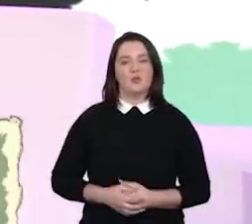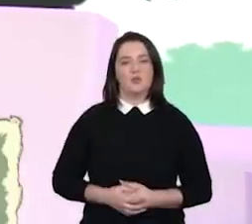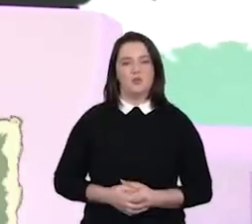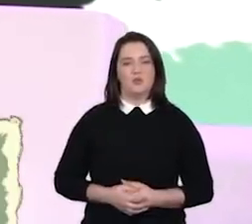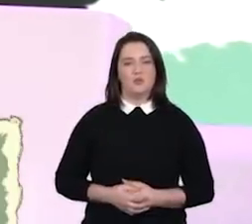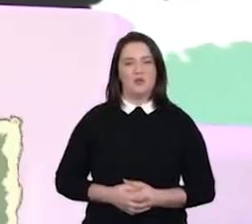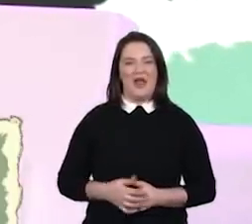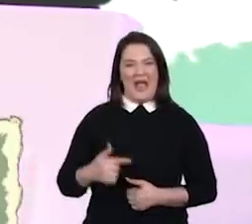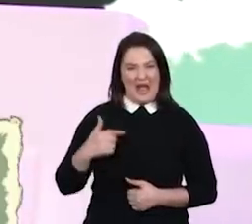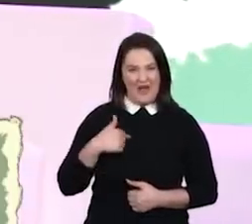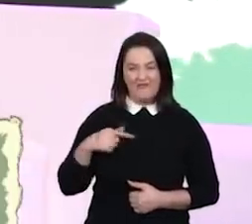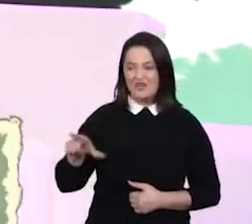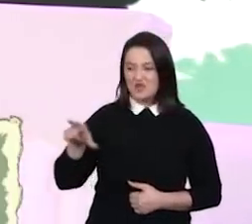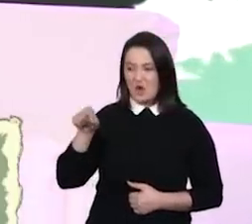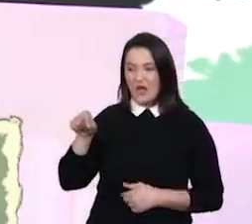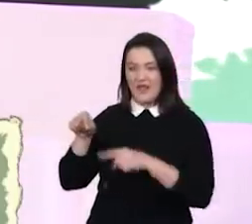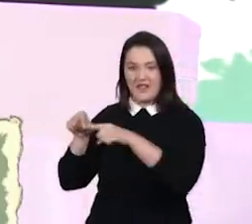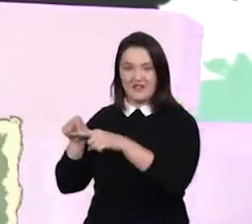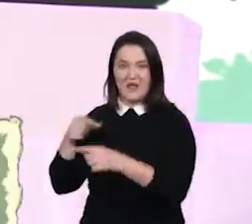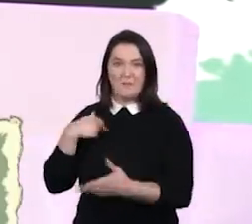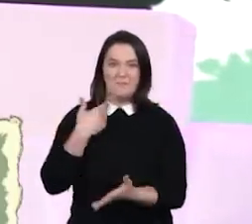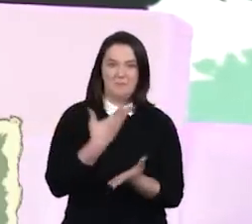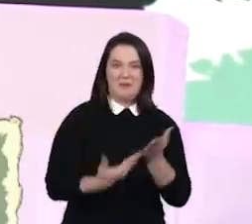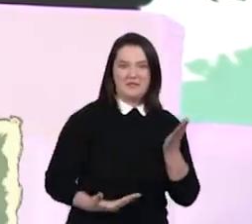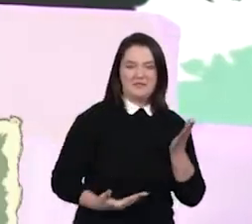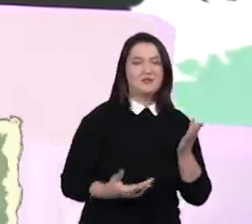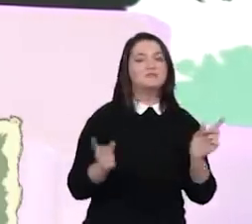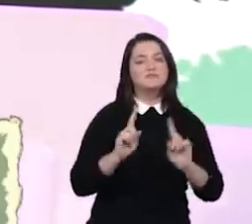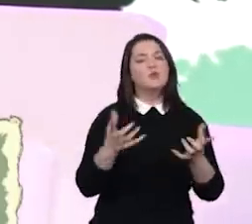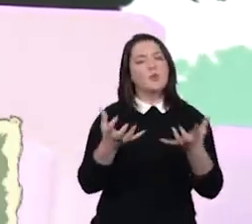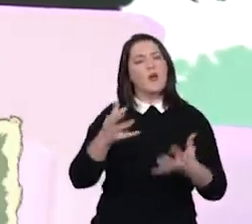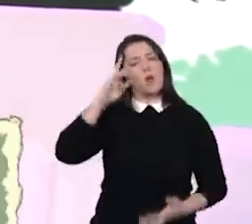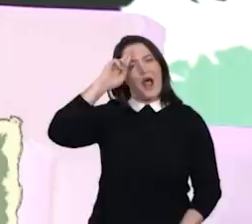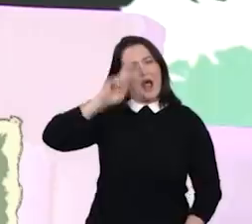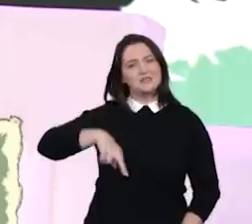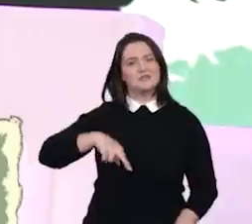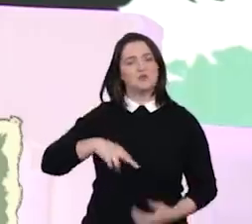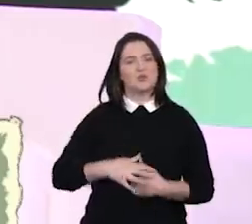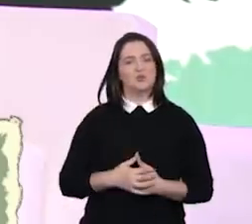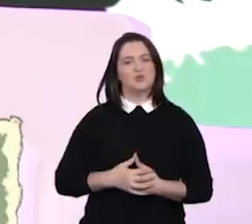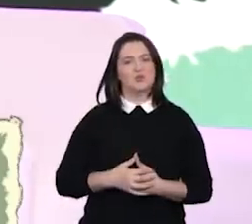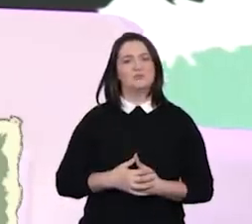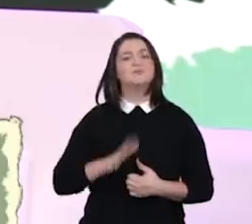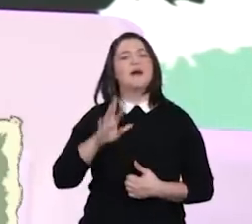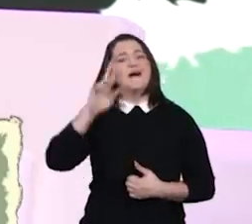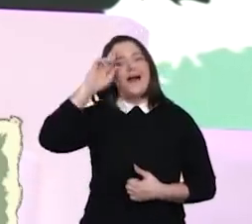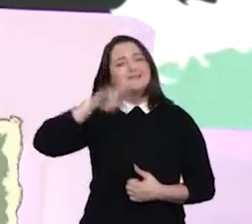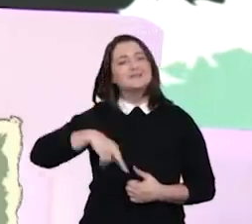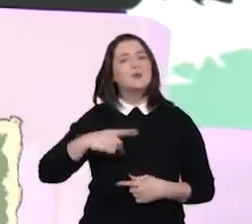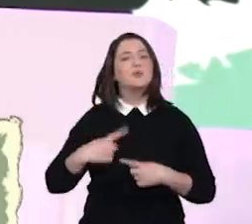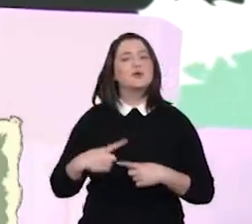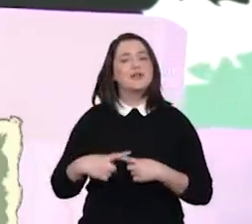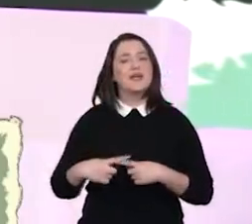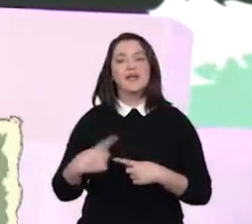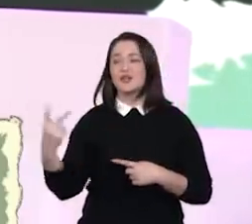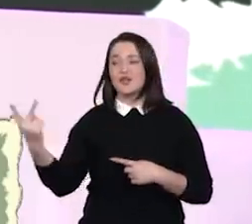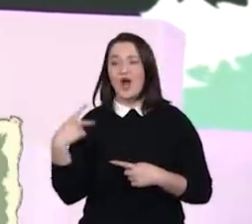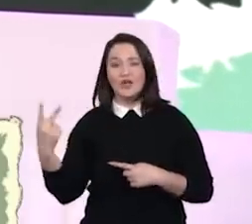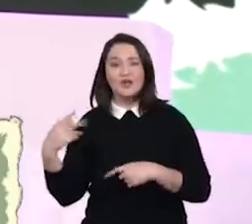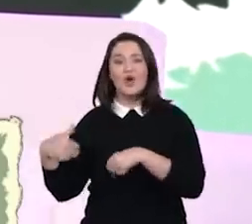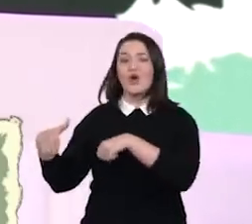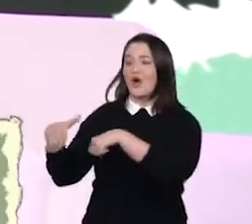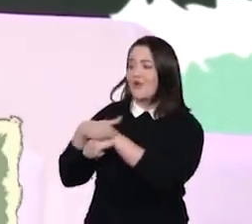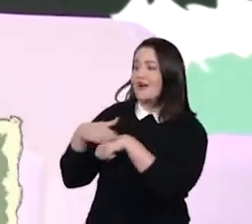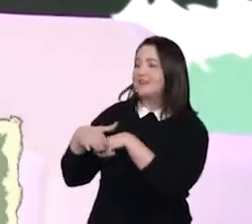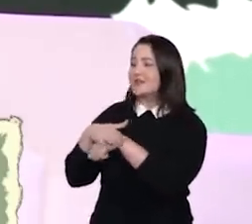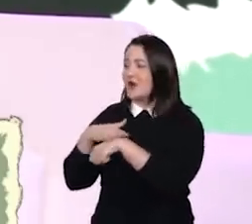escolher ter algo e perder outra coisa, não. Ter razão significa que eu e meu marido conversamos o suficiente